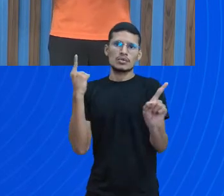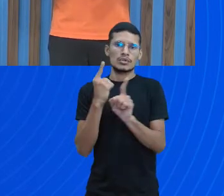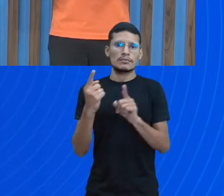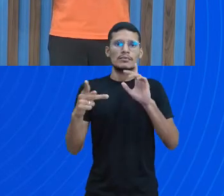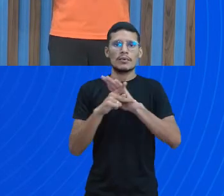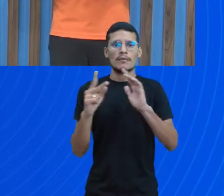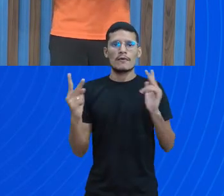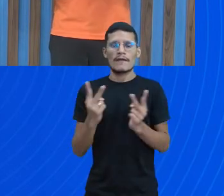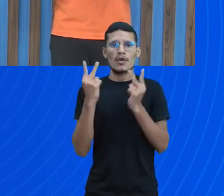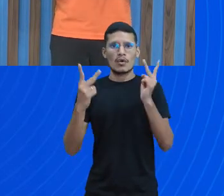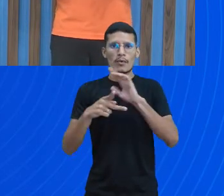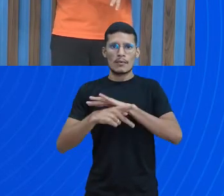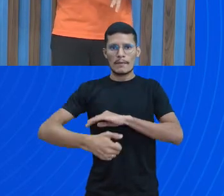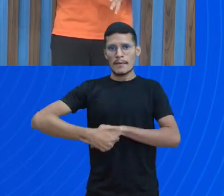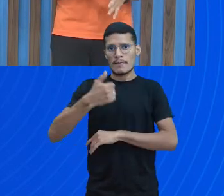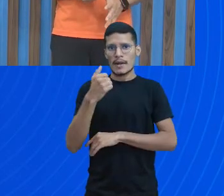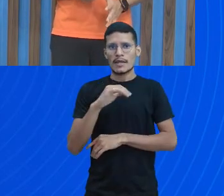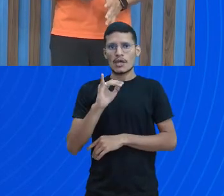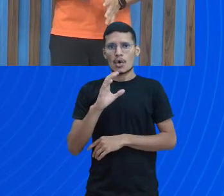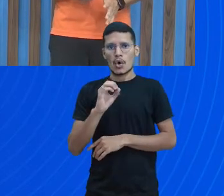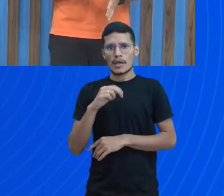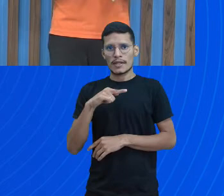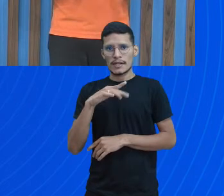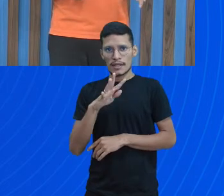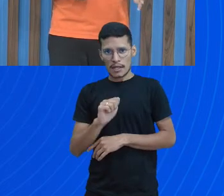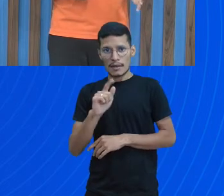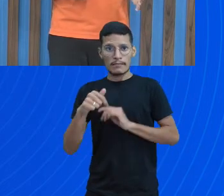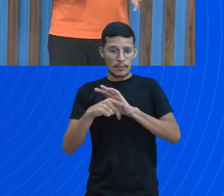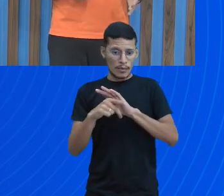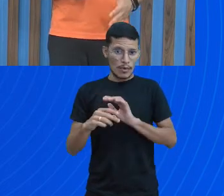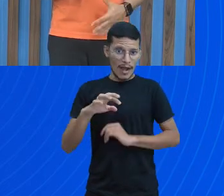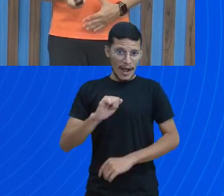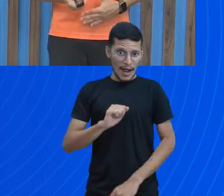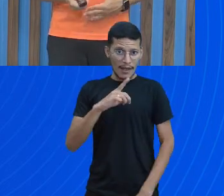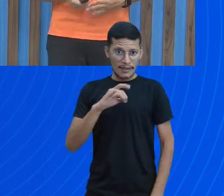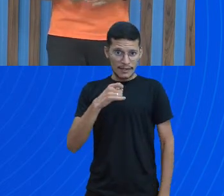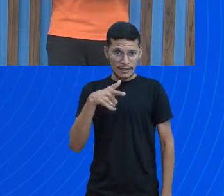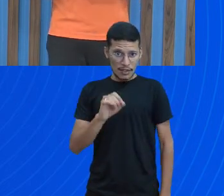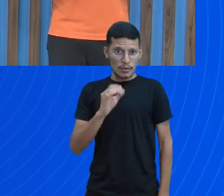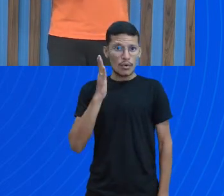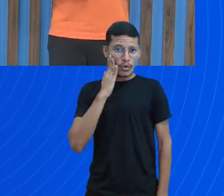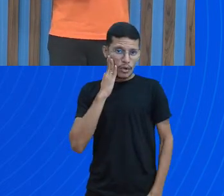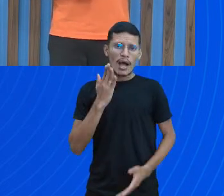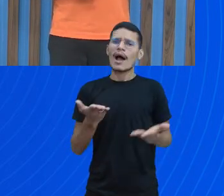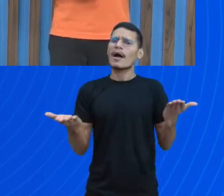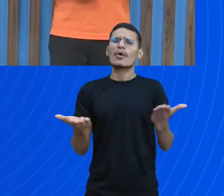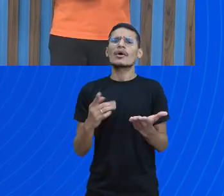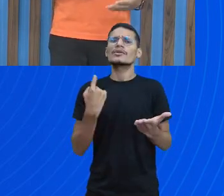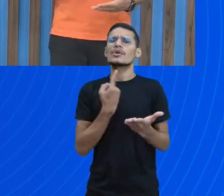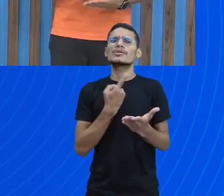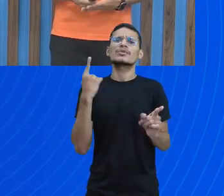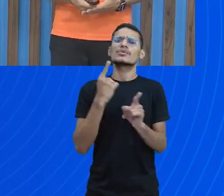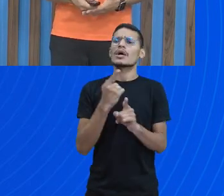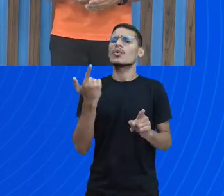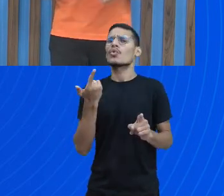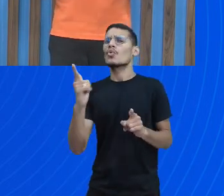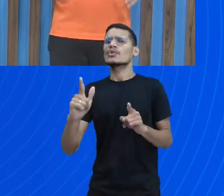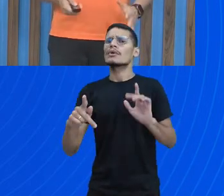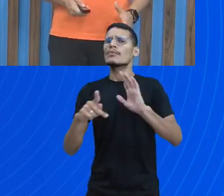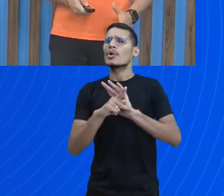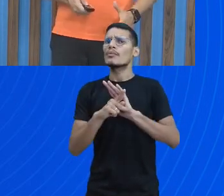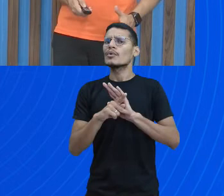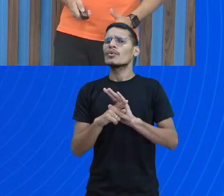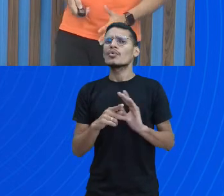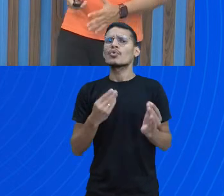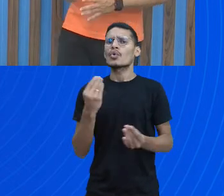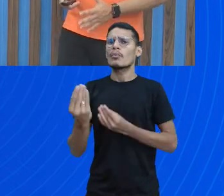o valor da primeira incógnita pelo método da adição. E agora, Pedro, para a gente encontrar a outra incógnita, o que é que a